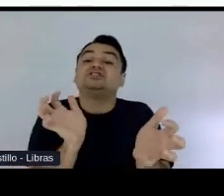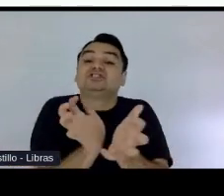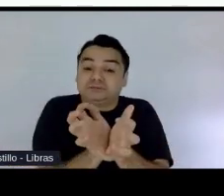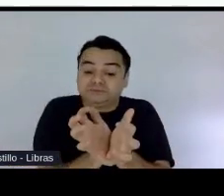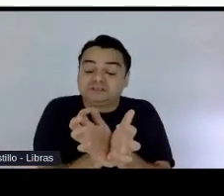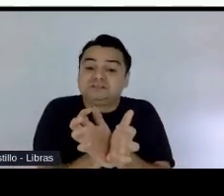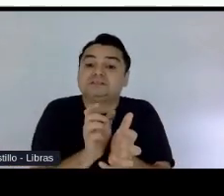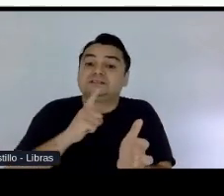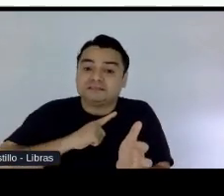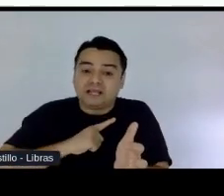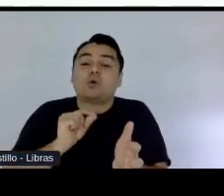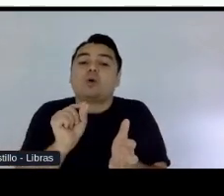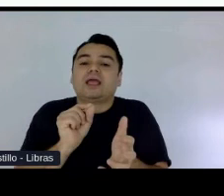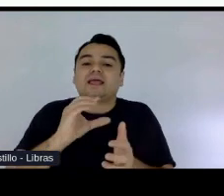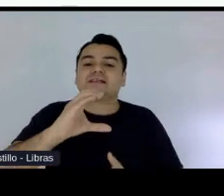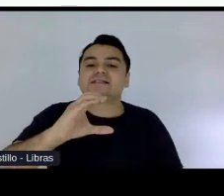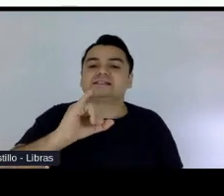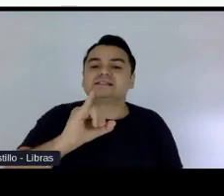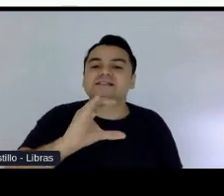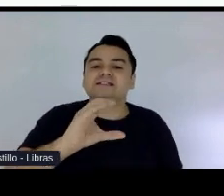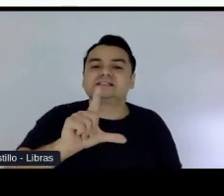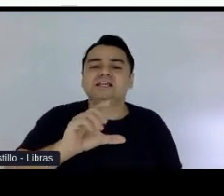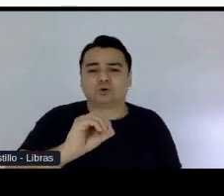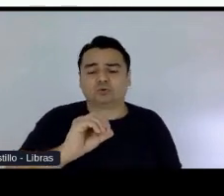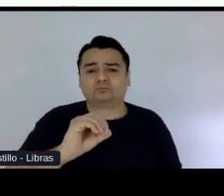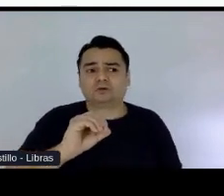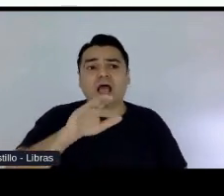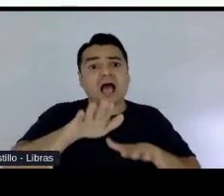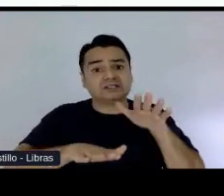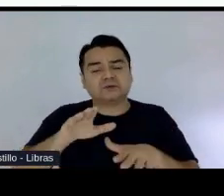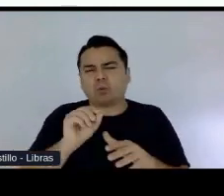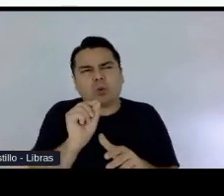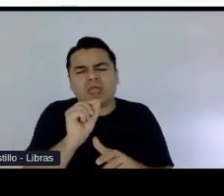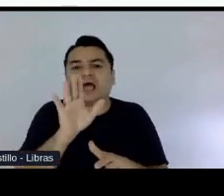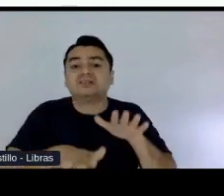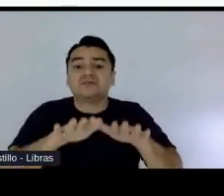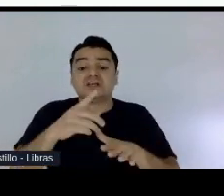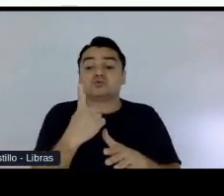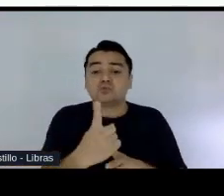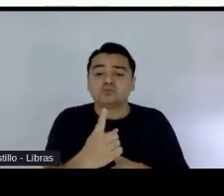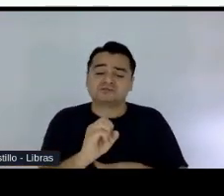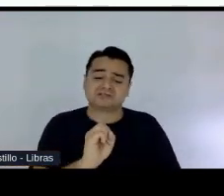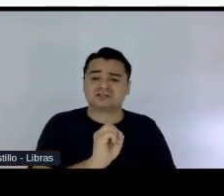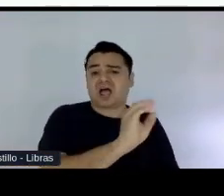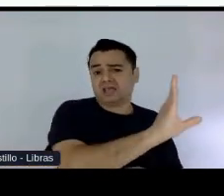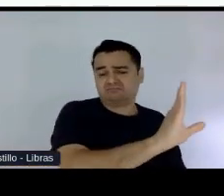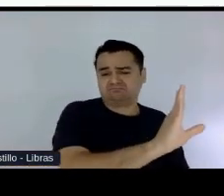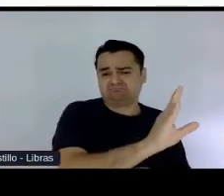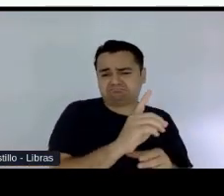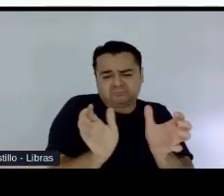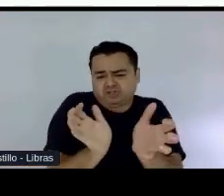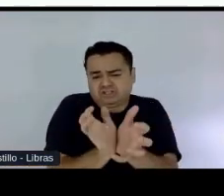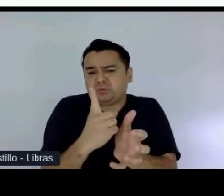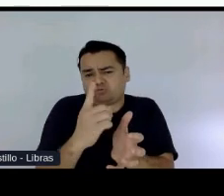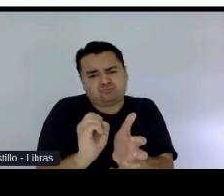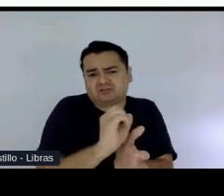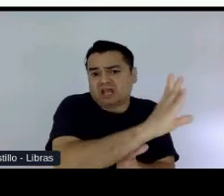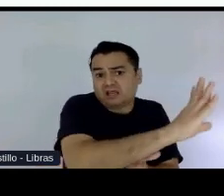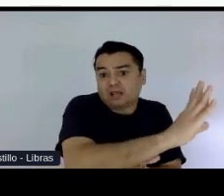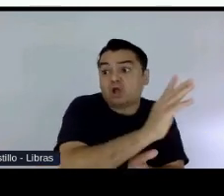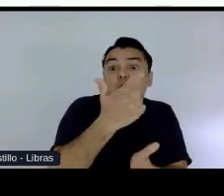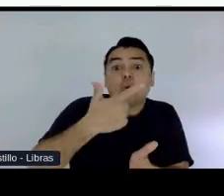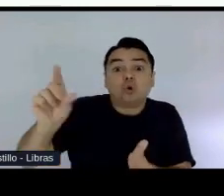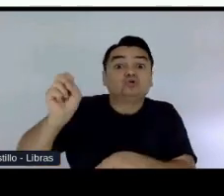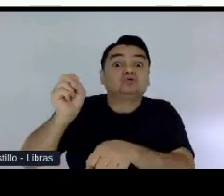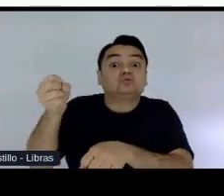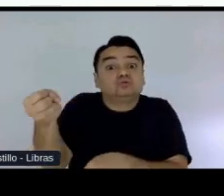tem ciclos, né? Às vezes chega mais um, às vezes sai um, e a gente tem que ficar renovando esses